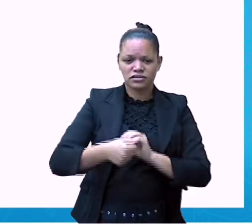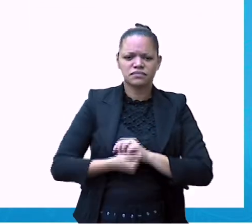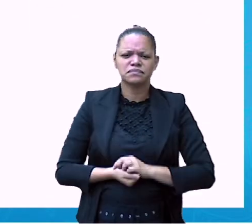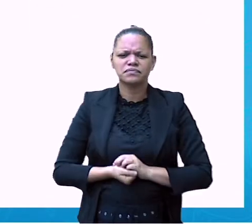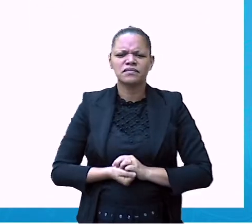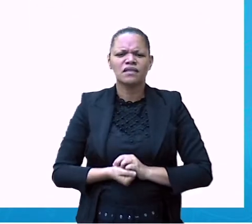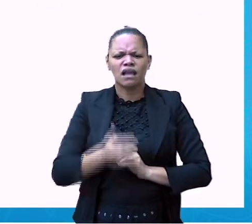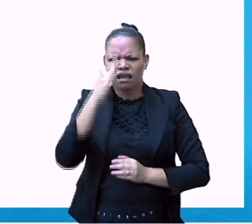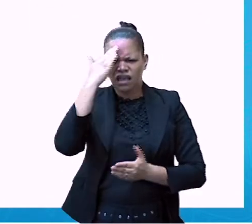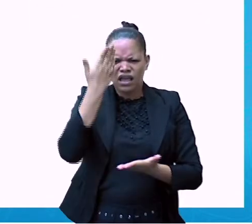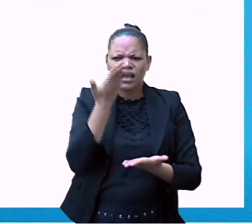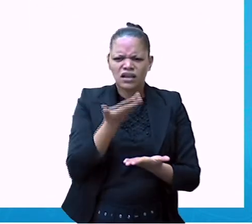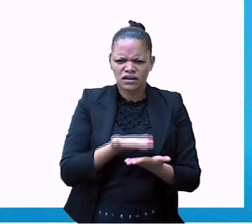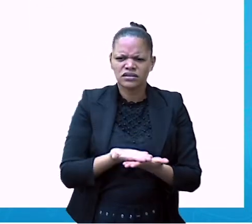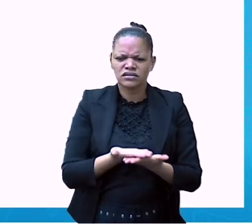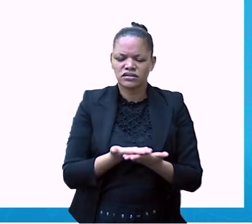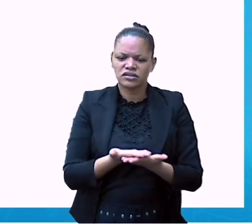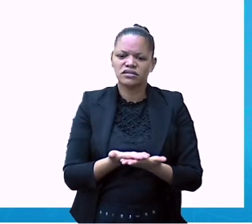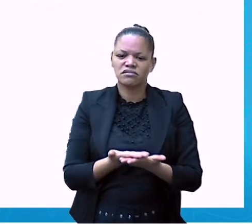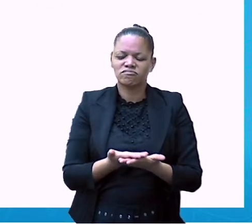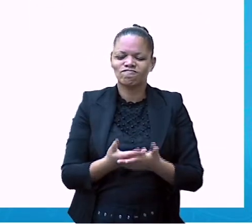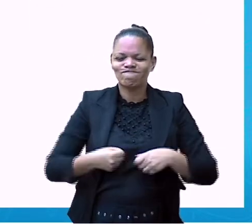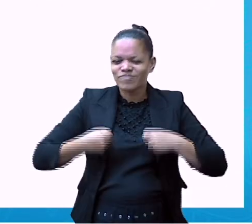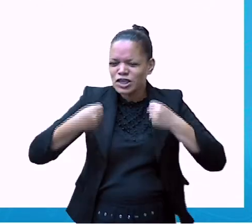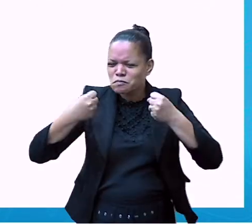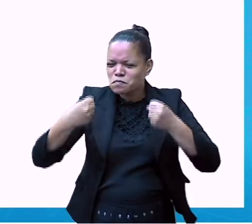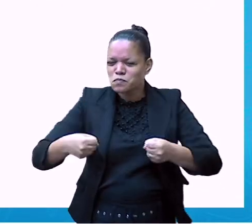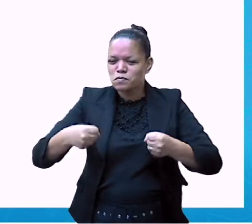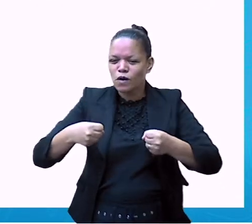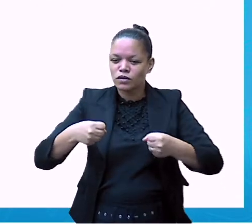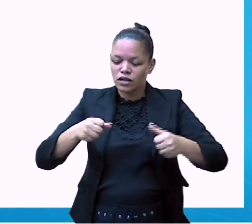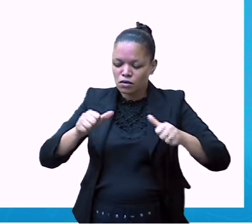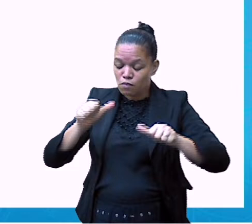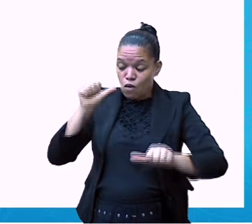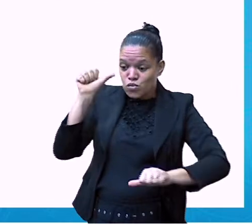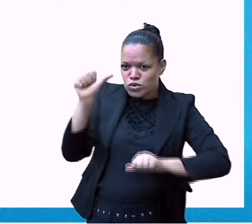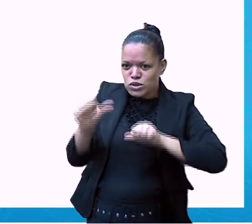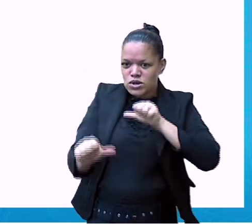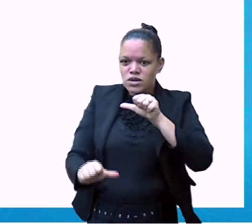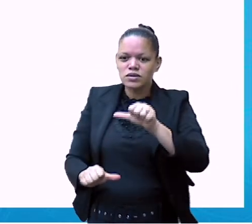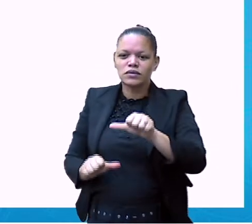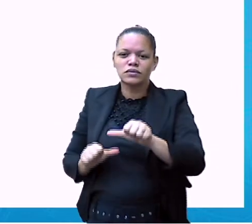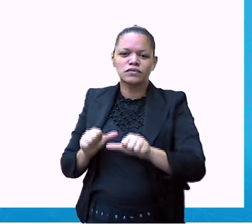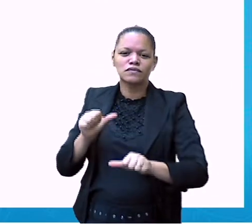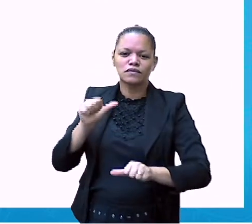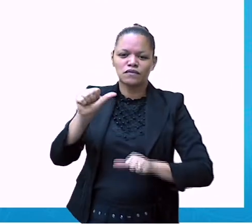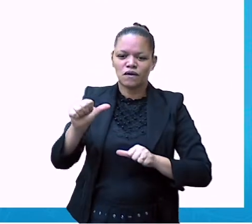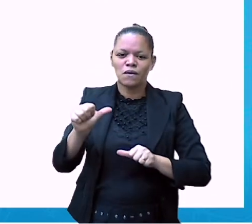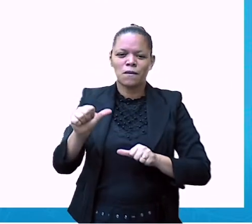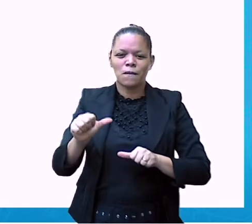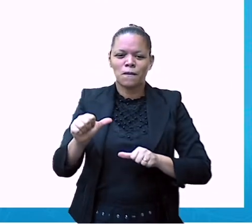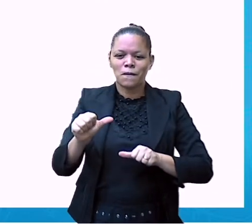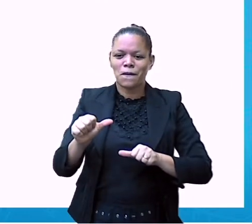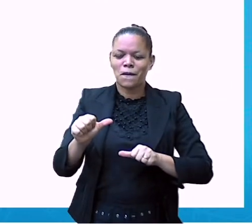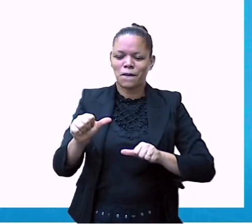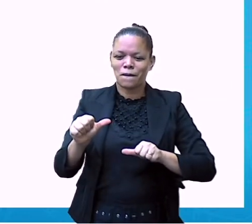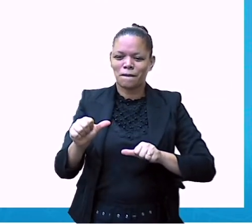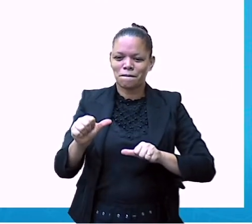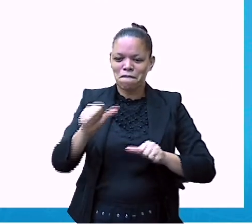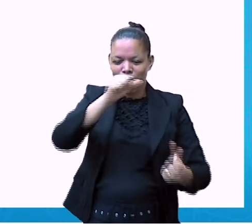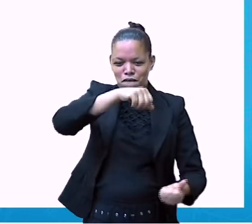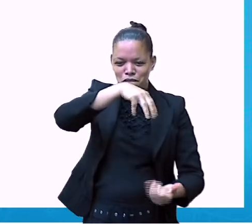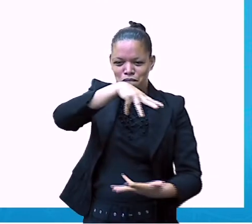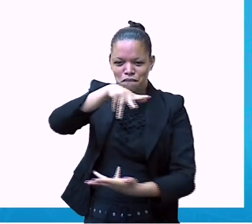podemos reverter a situação se a sociedade se tornar mais consciente? Explique. Resposta